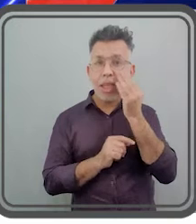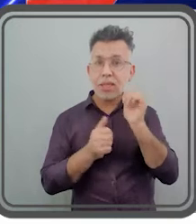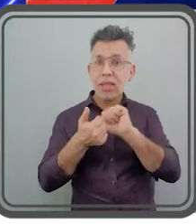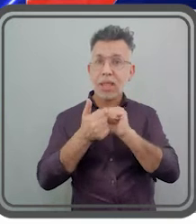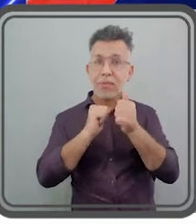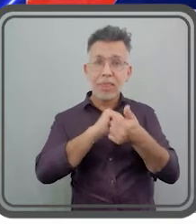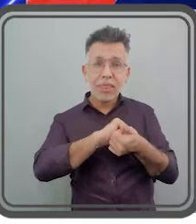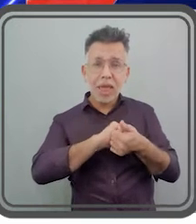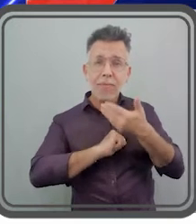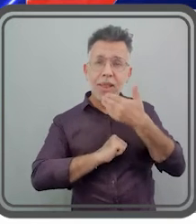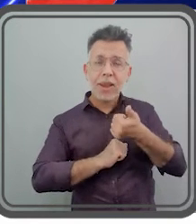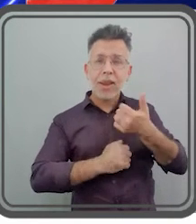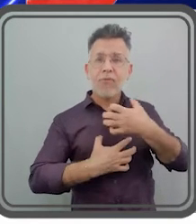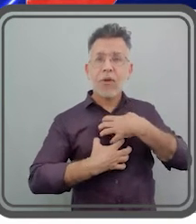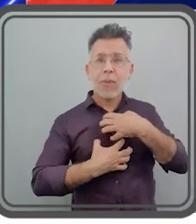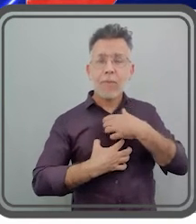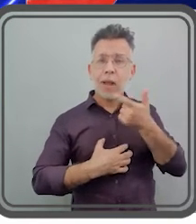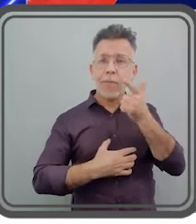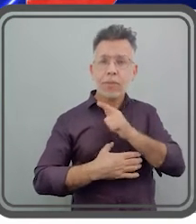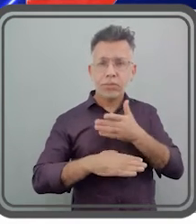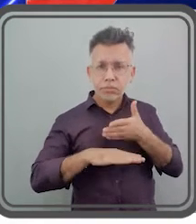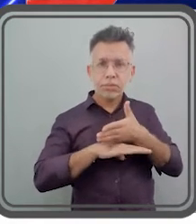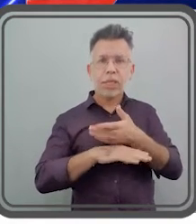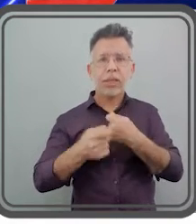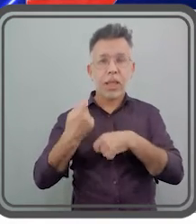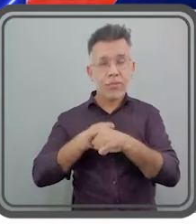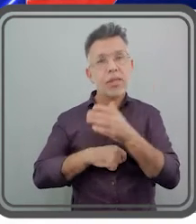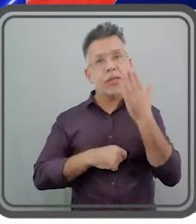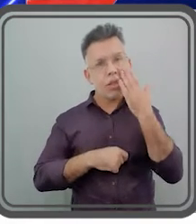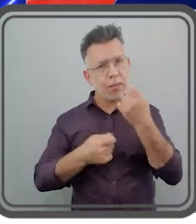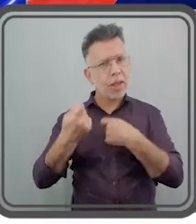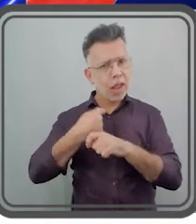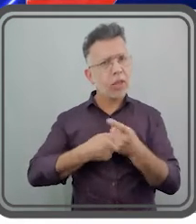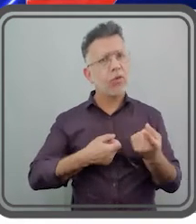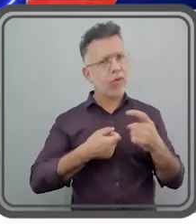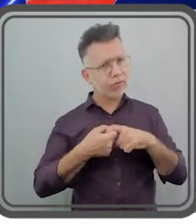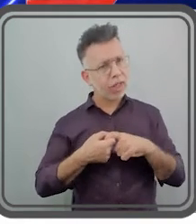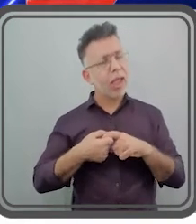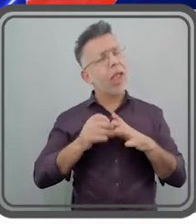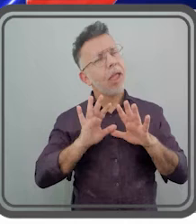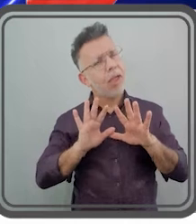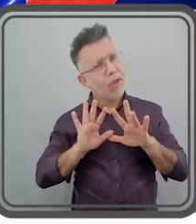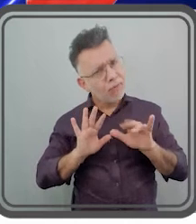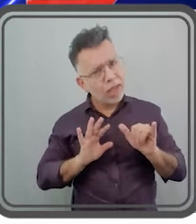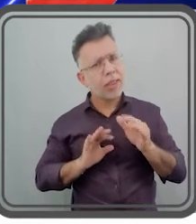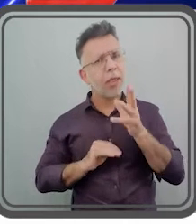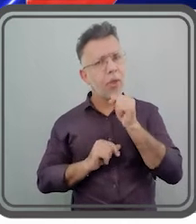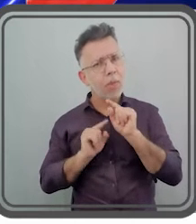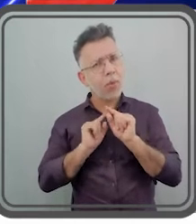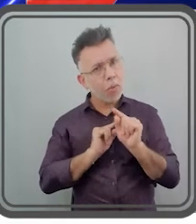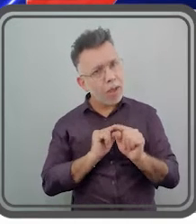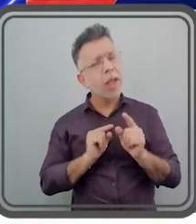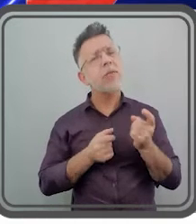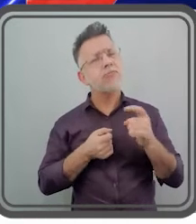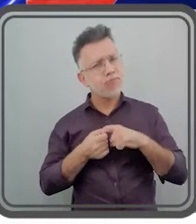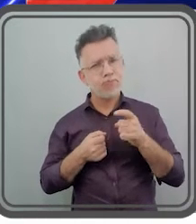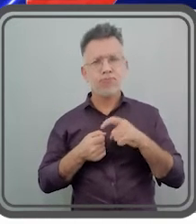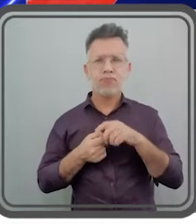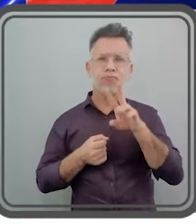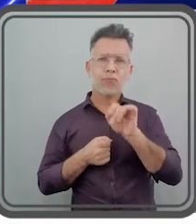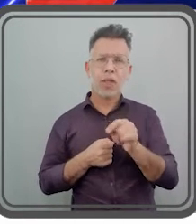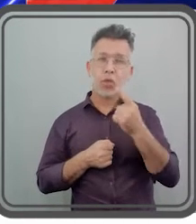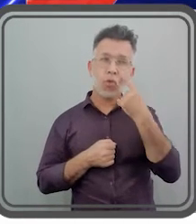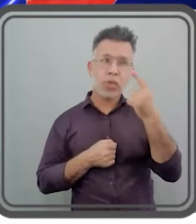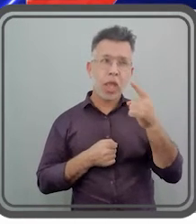fazer melhor forma para poder entrar no mercado né sabe que o mercado vai retomar Vai demorar um tempo ainda mas vai retomar está